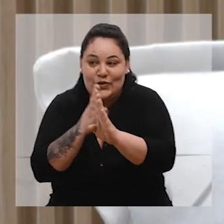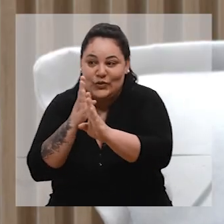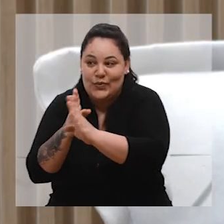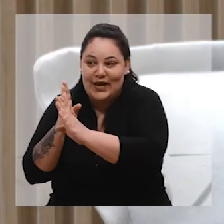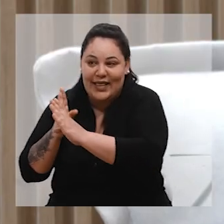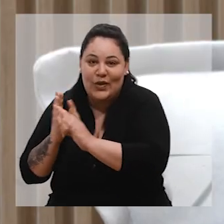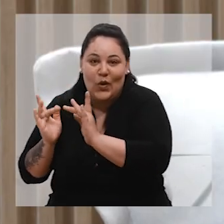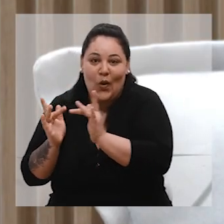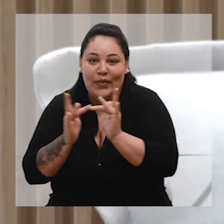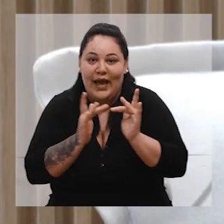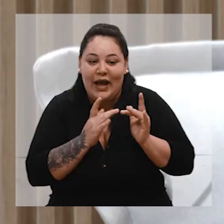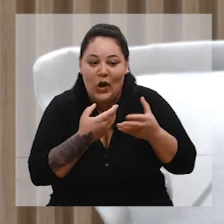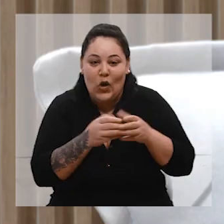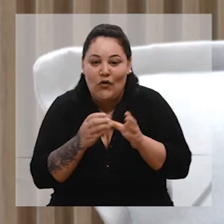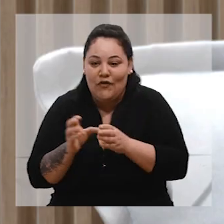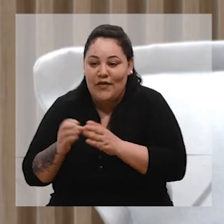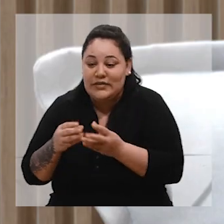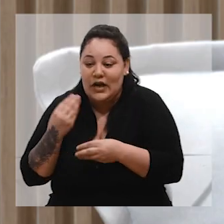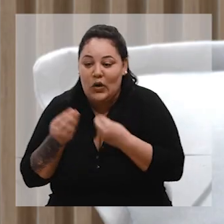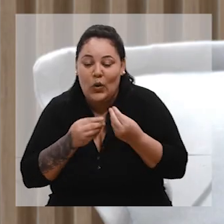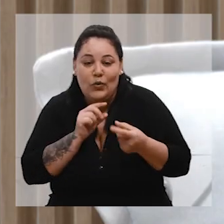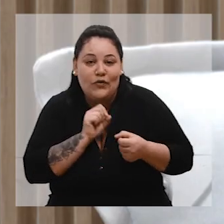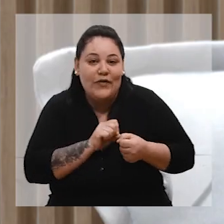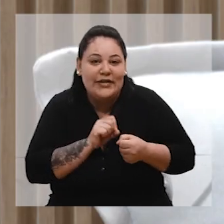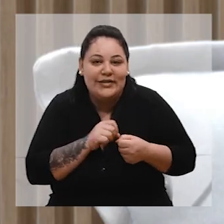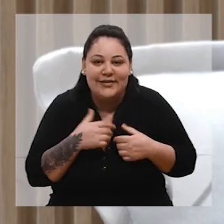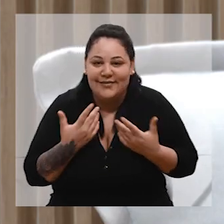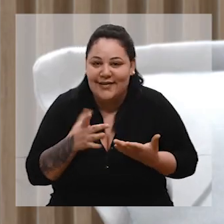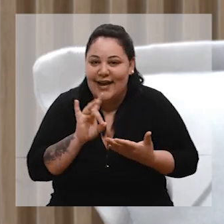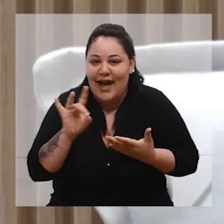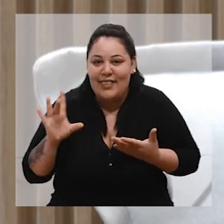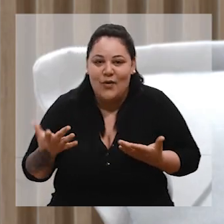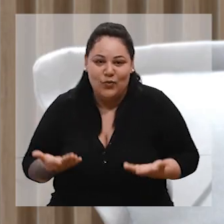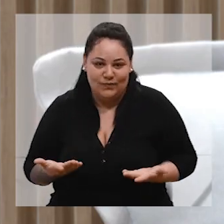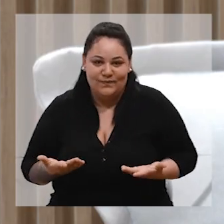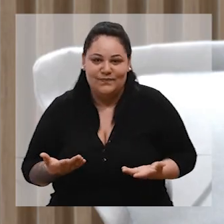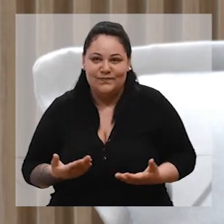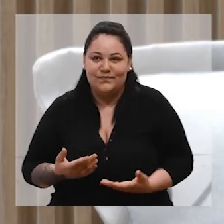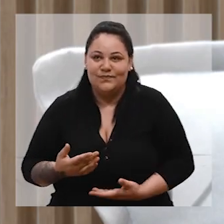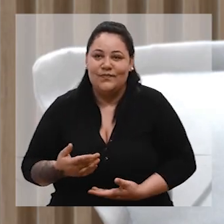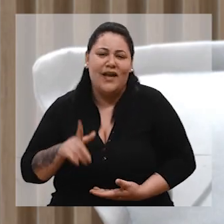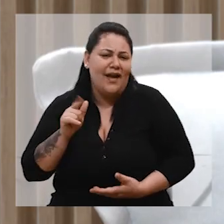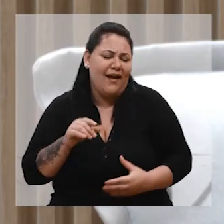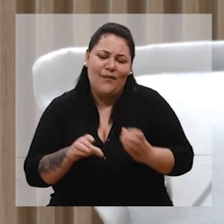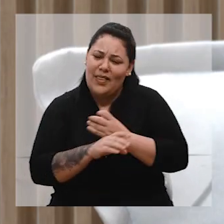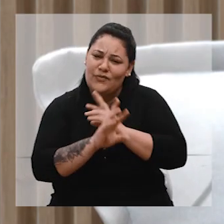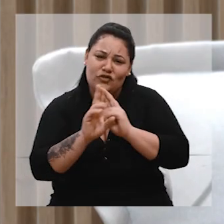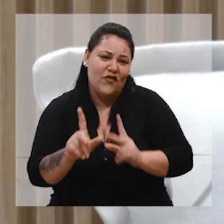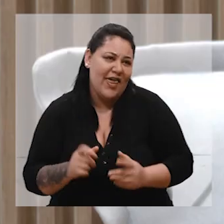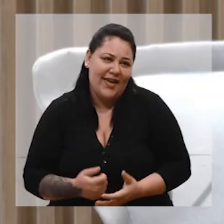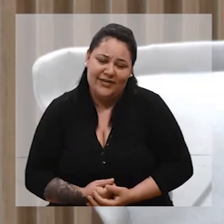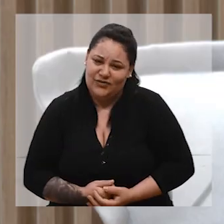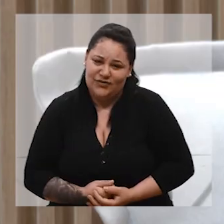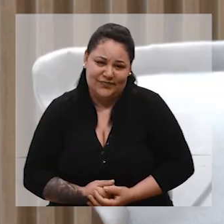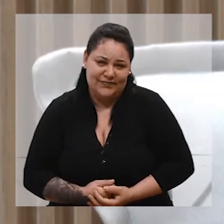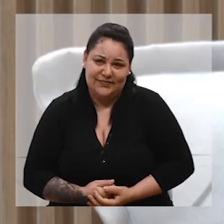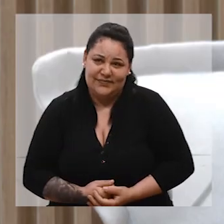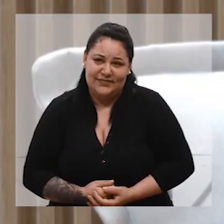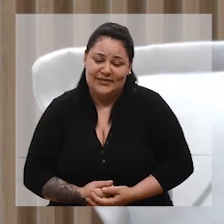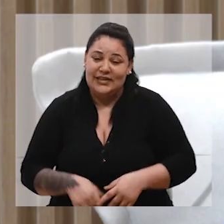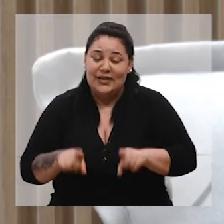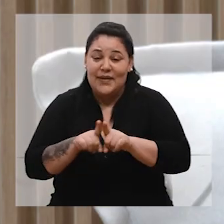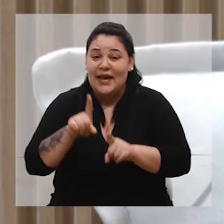ter que ir descobrindo na relação como fazer e como funciona em cada situação. E é diferente. E